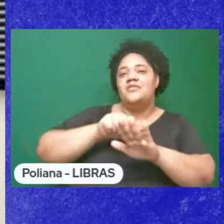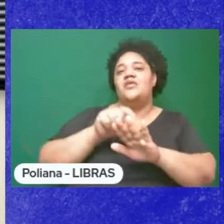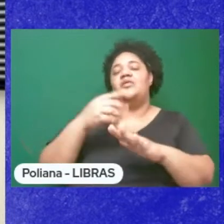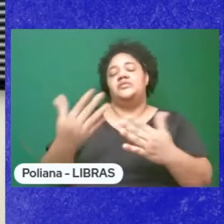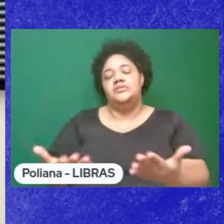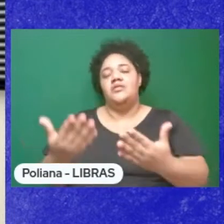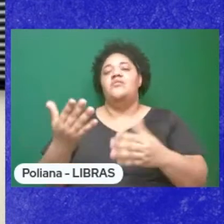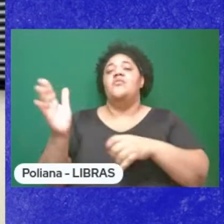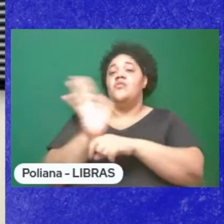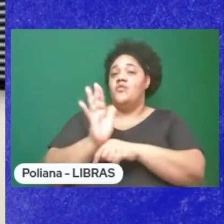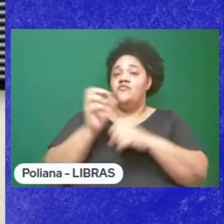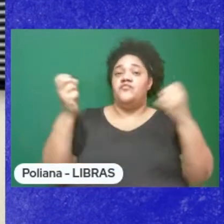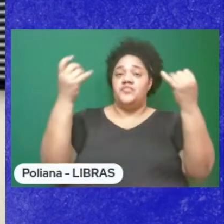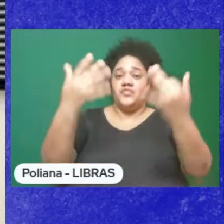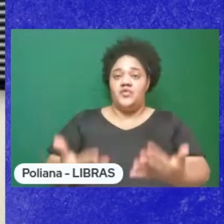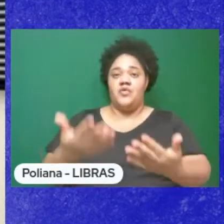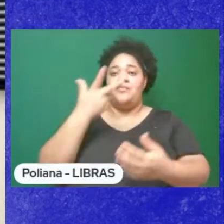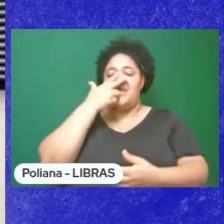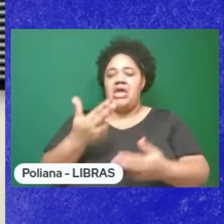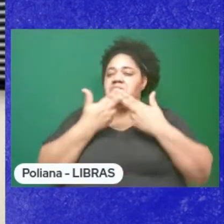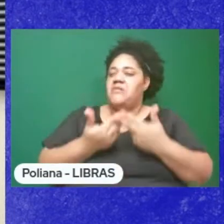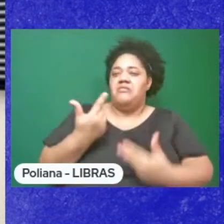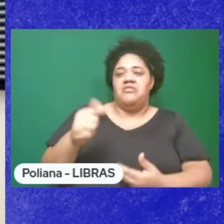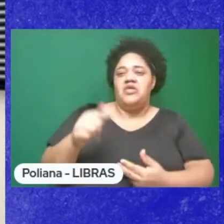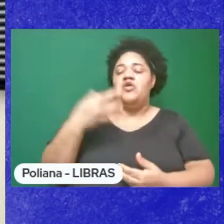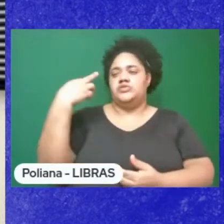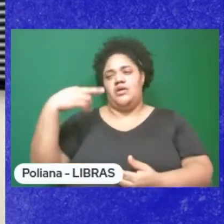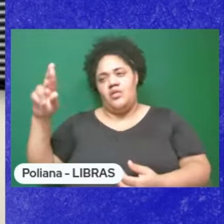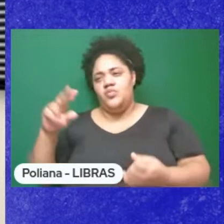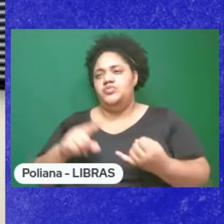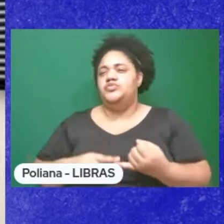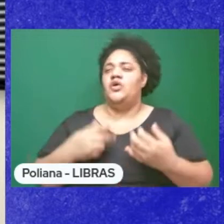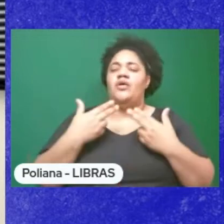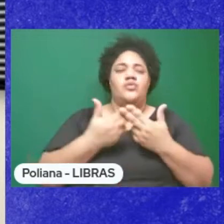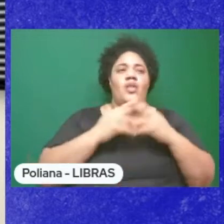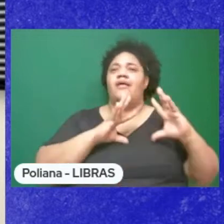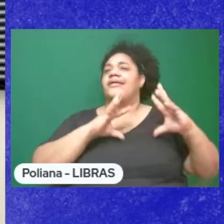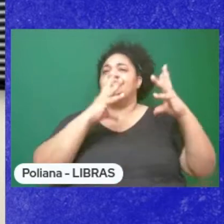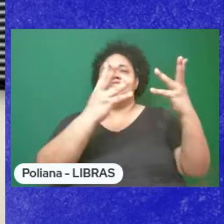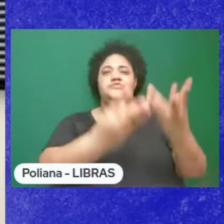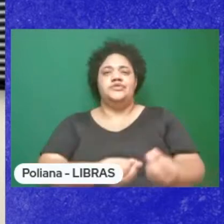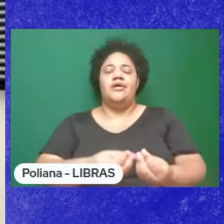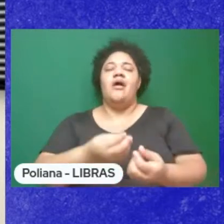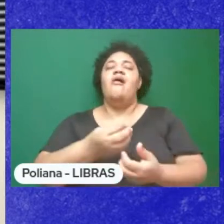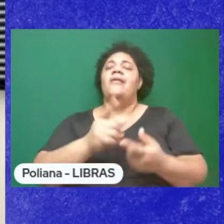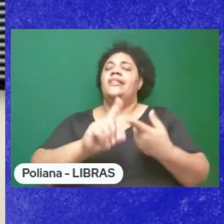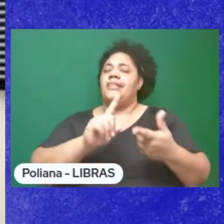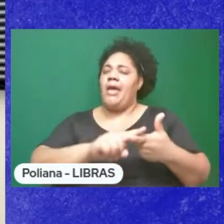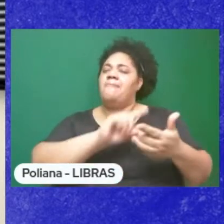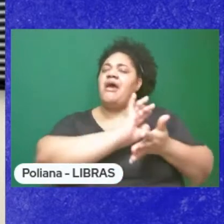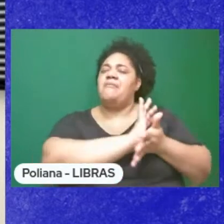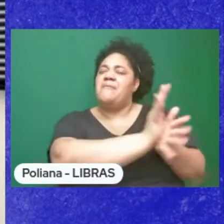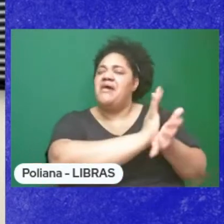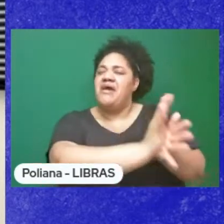sobre intolerância, não só religiosa, mas assim, intolerância no geral, né? Ele fala muito sobre preconceito, ele fala muito sobre